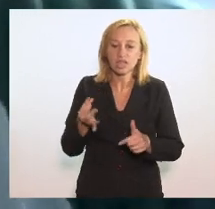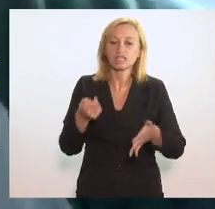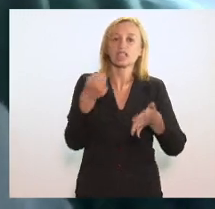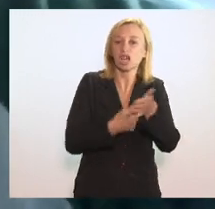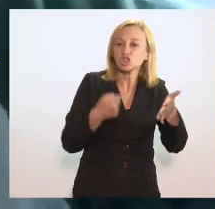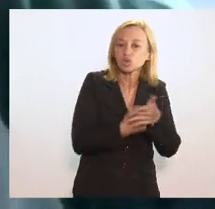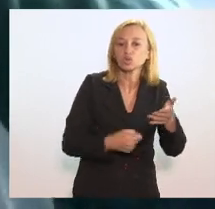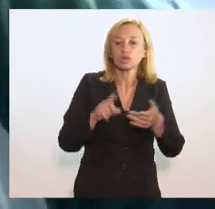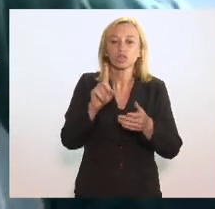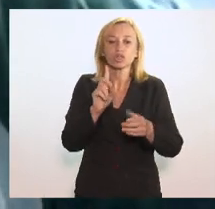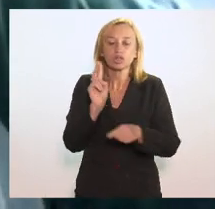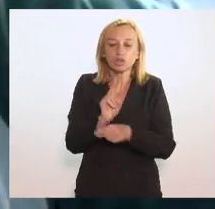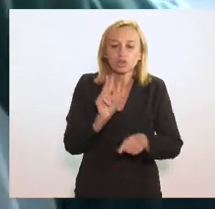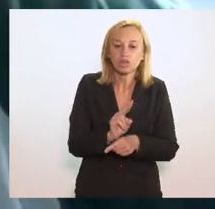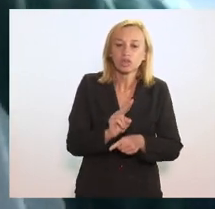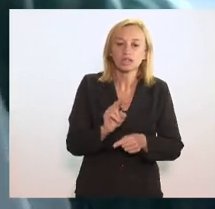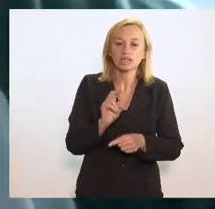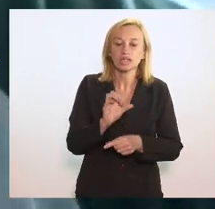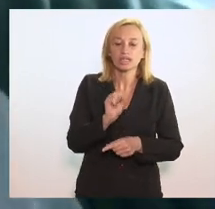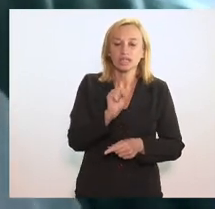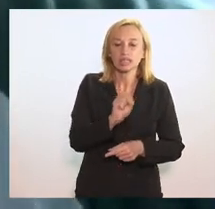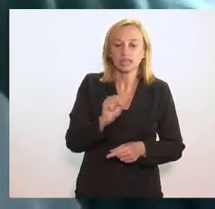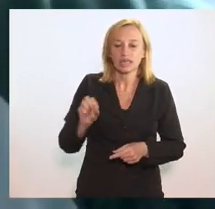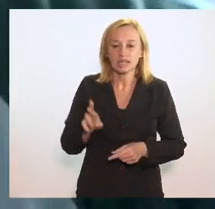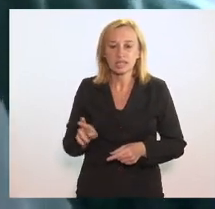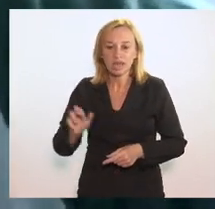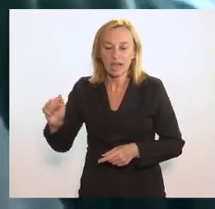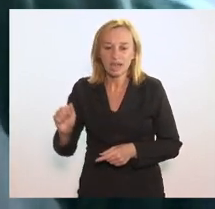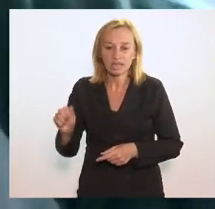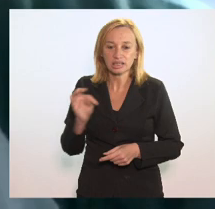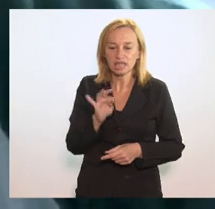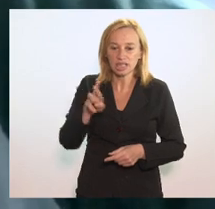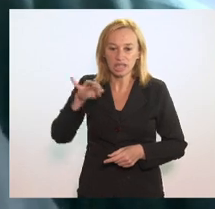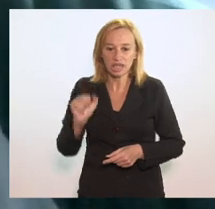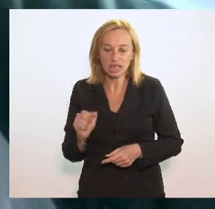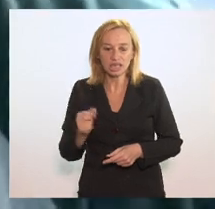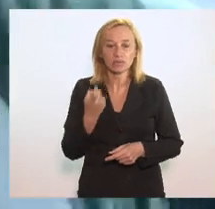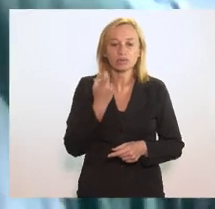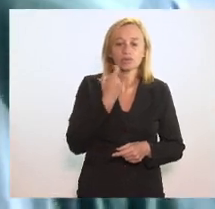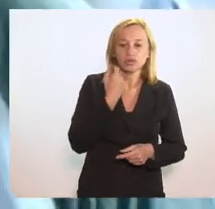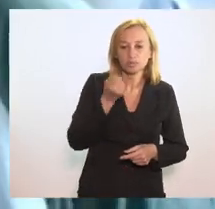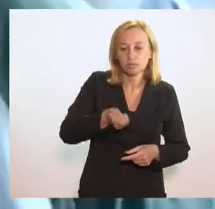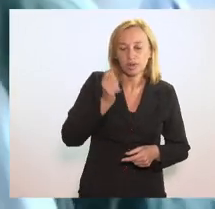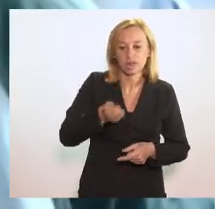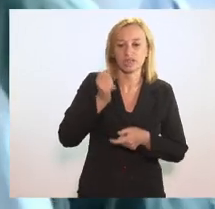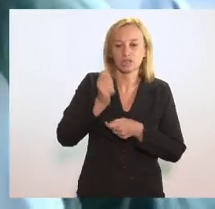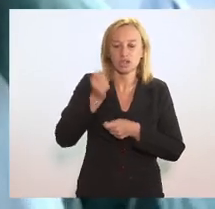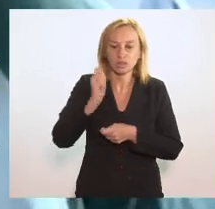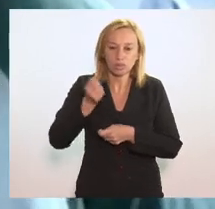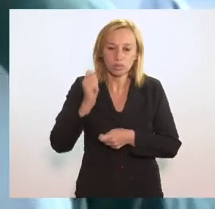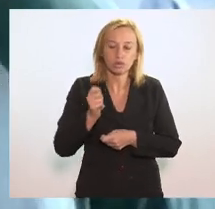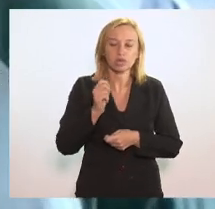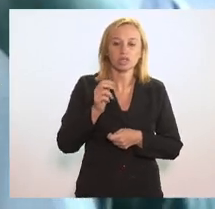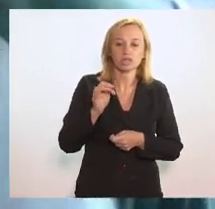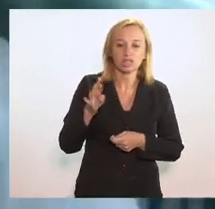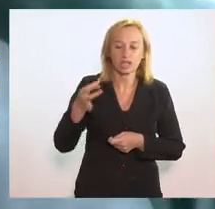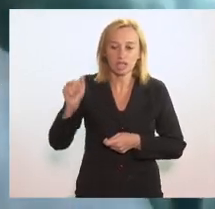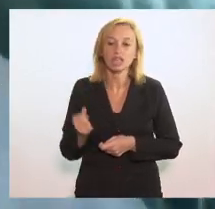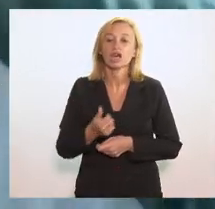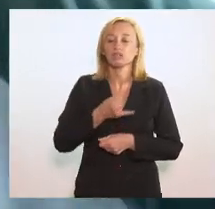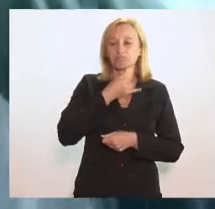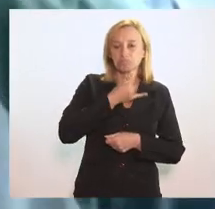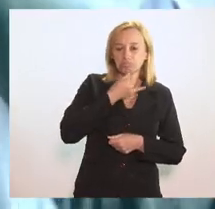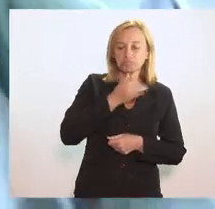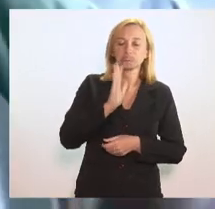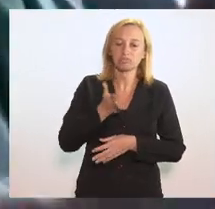de defesa da Serra da Tiririca, da reserva extrativista dos pescadores de Itaipu Piratininga, e eu também fiquei muito triste e